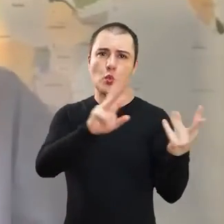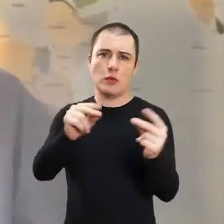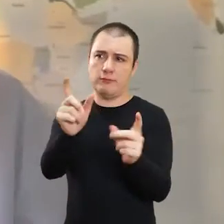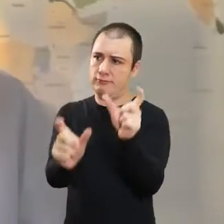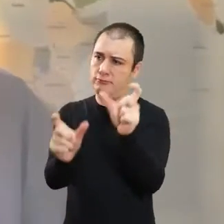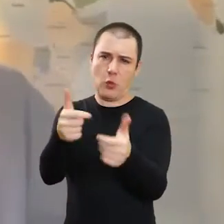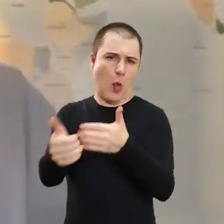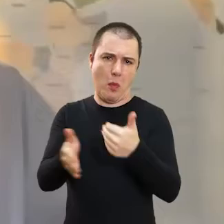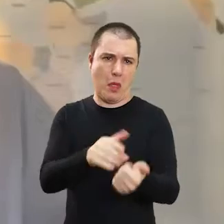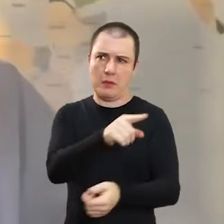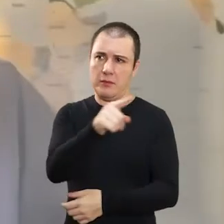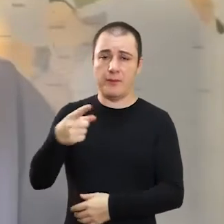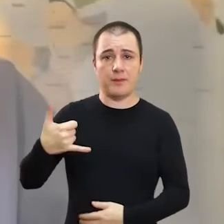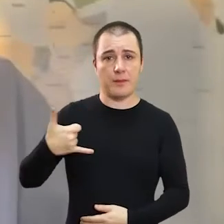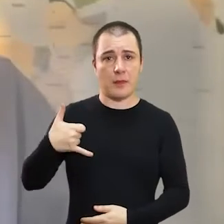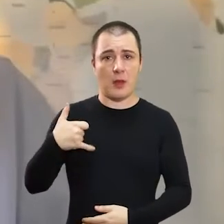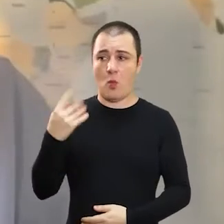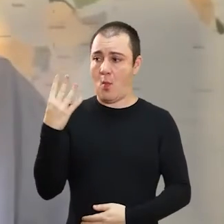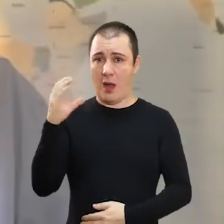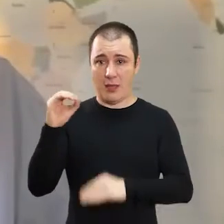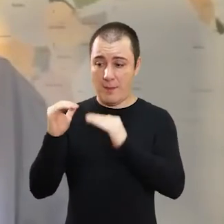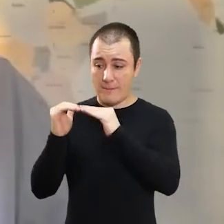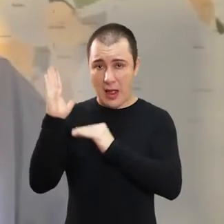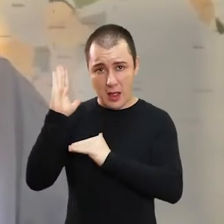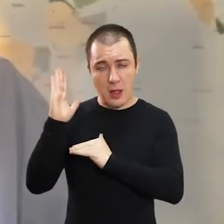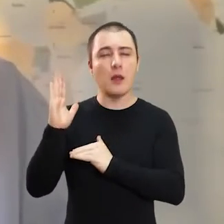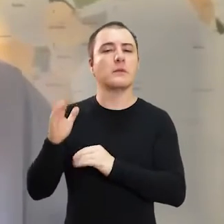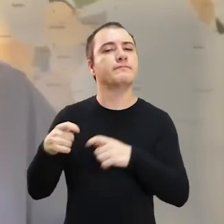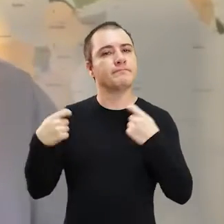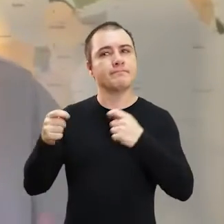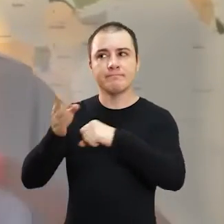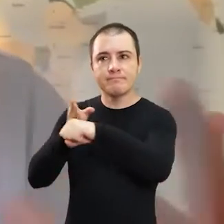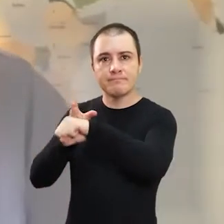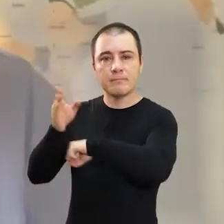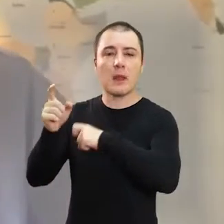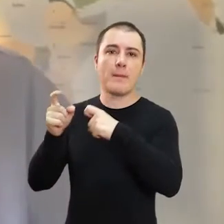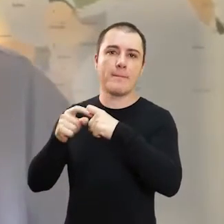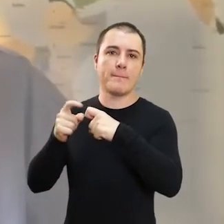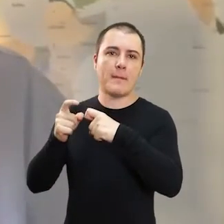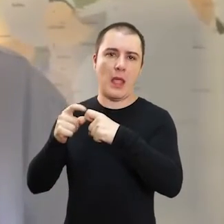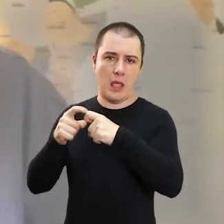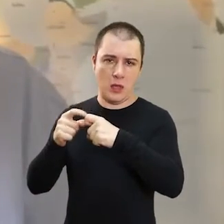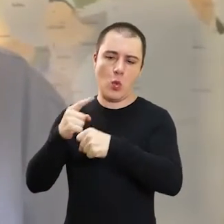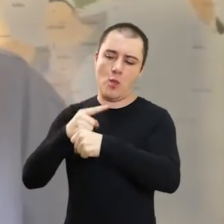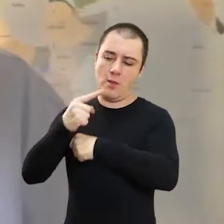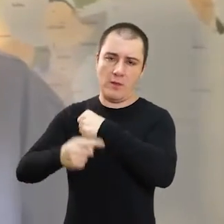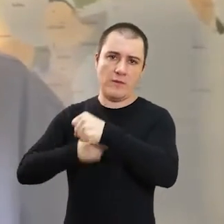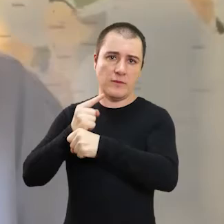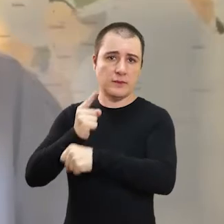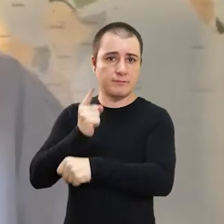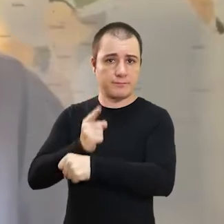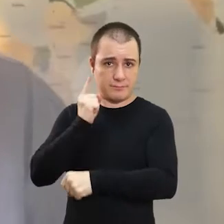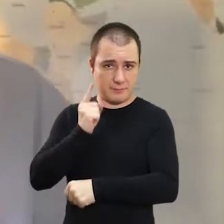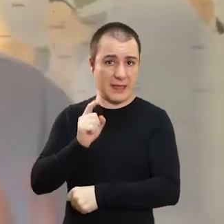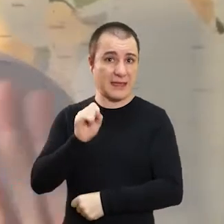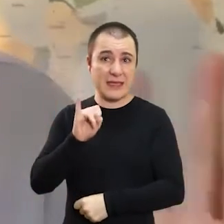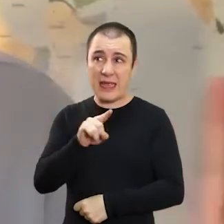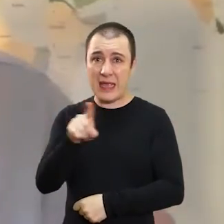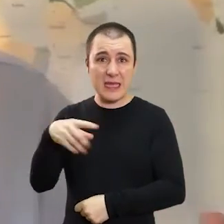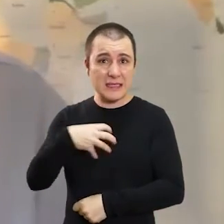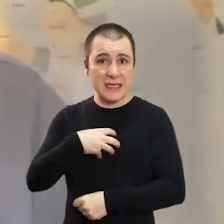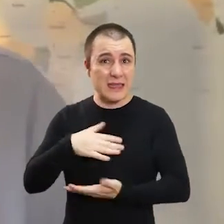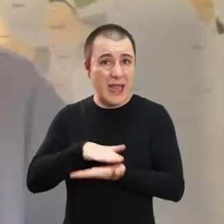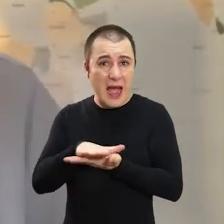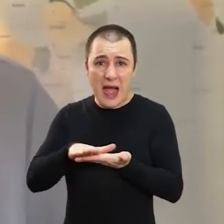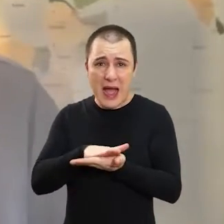eu, qualquer um, a partir dos 40 anos, né, você procurar fazer uma consulta oftalmológica, mesmo